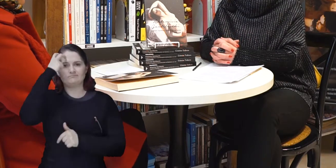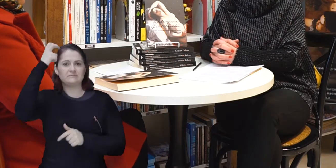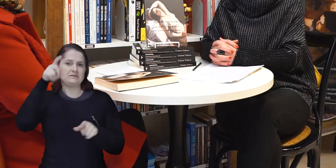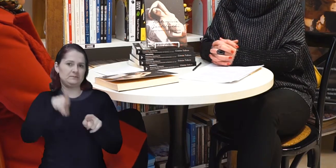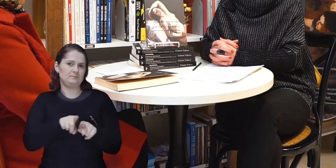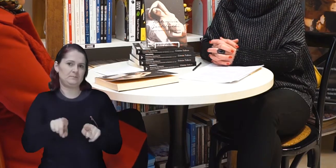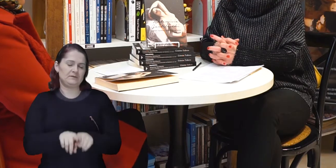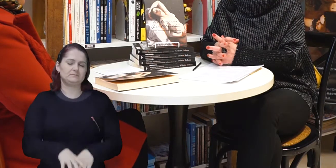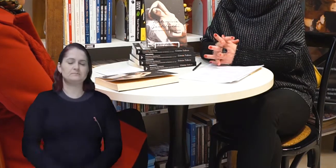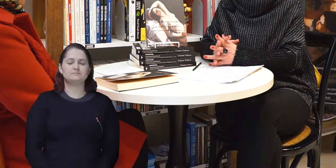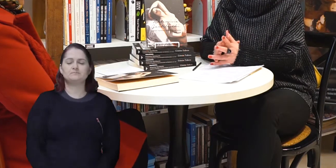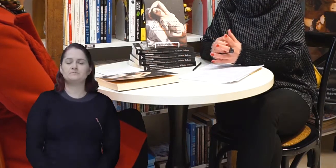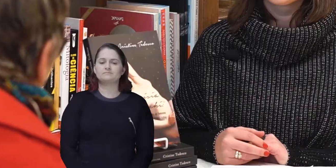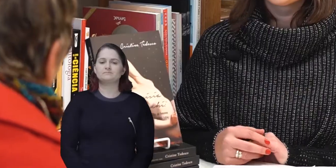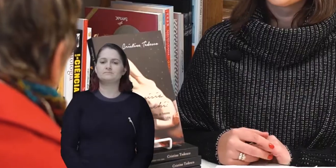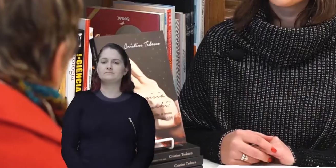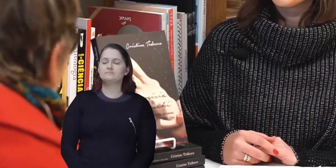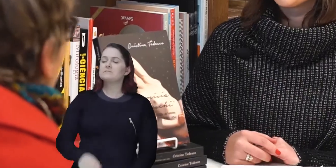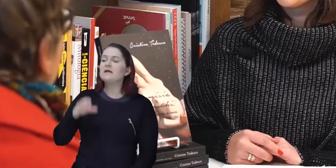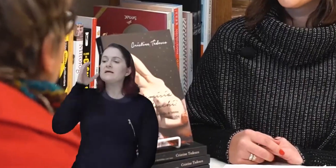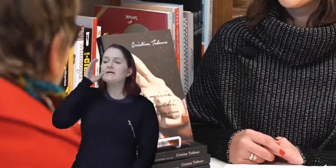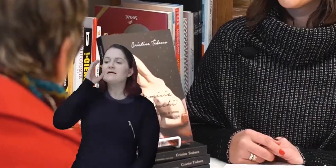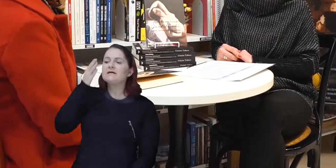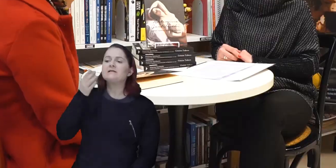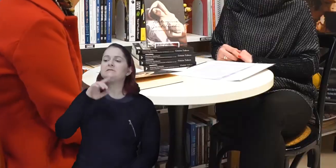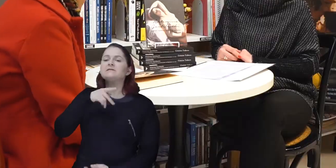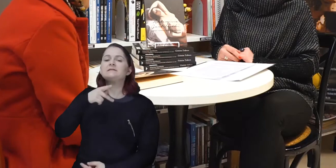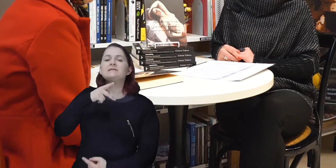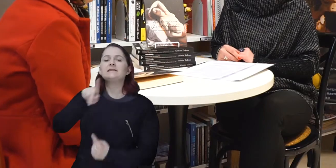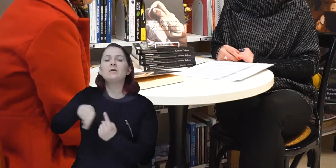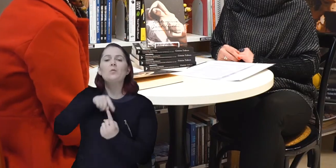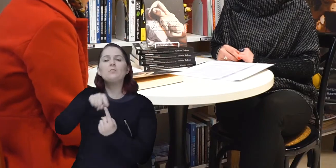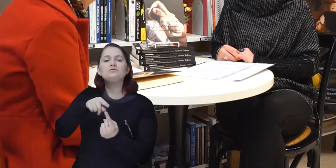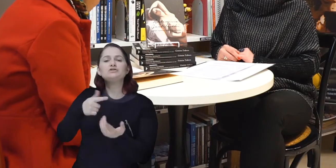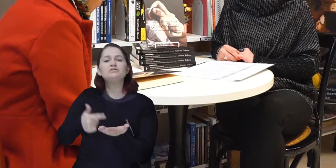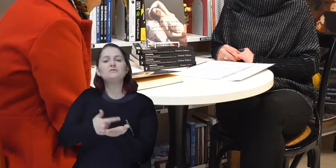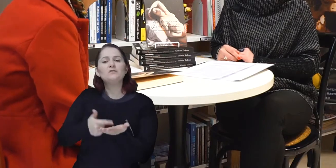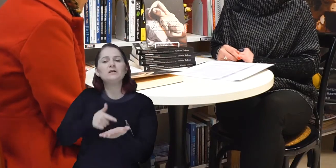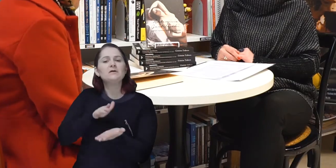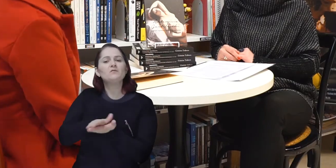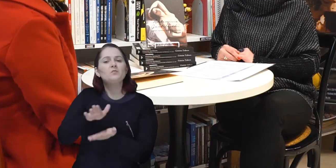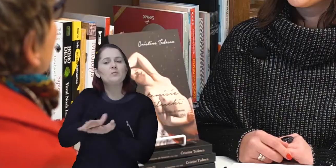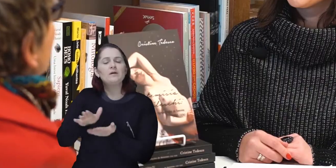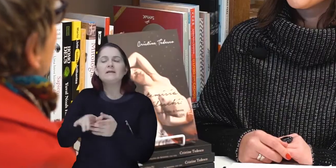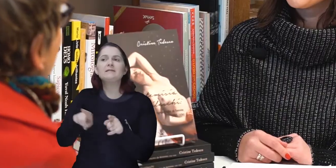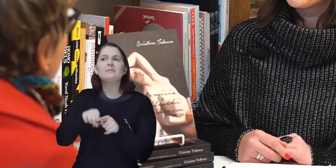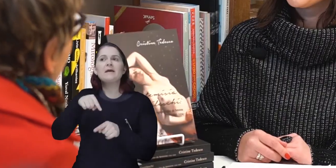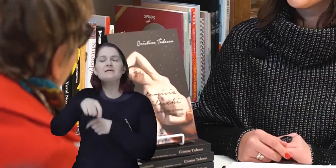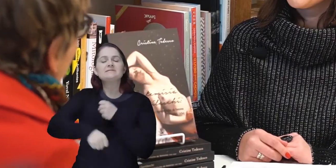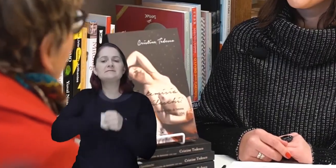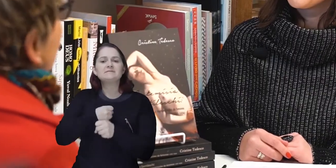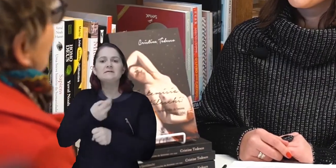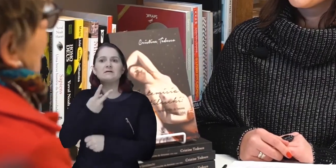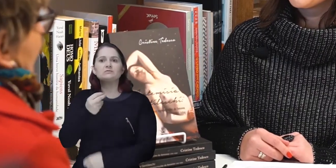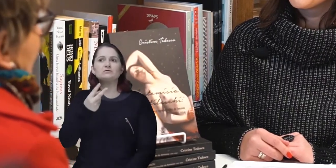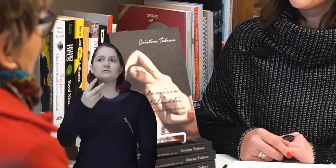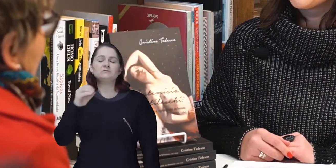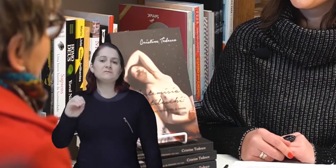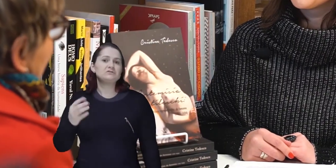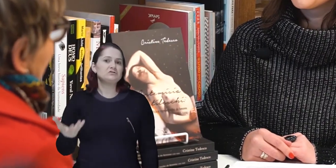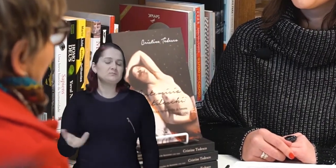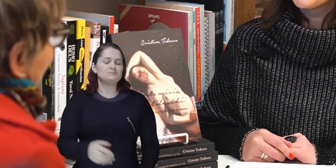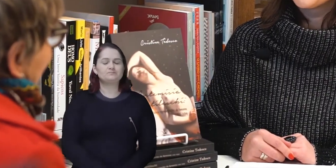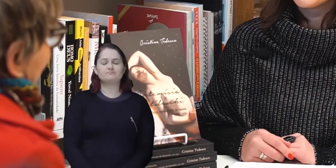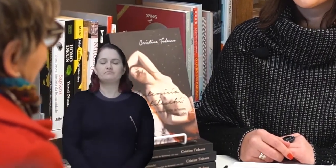atividade intelectual. Cris, o que tu almejas com a publicação desse livro e quais as projeções ainda para